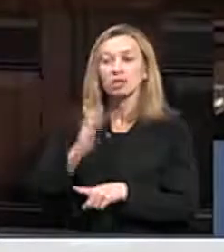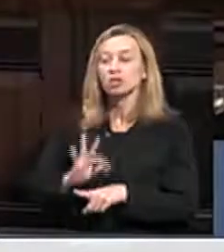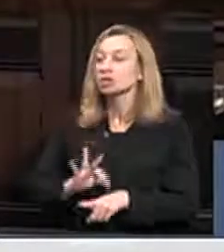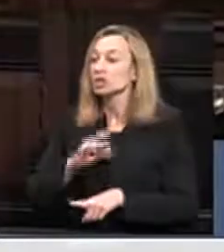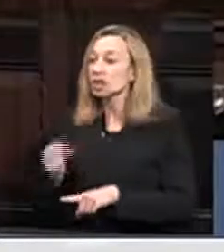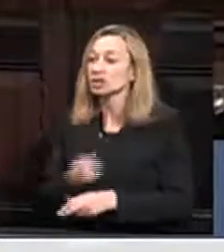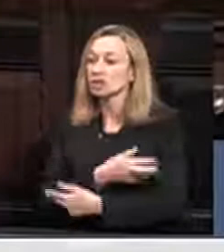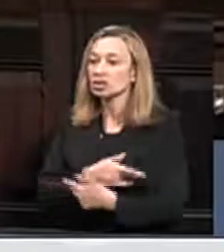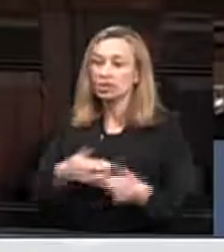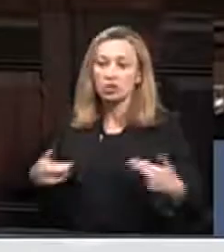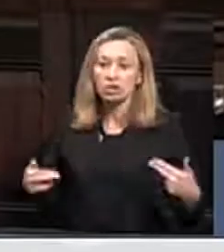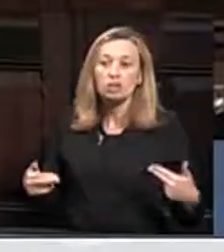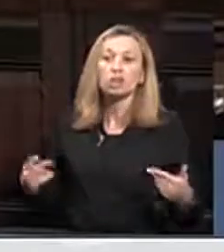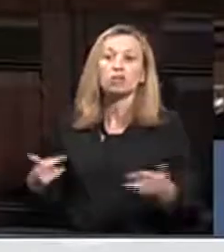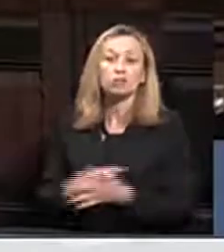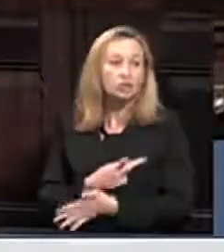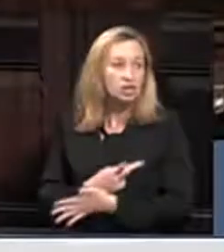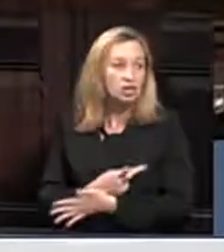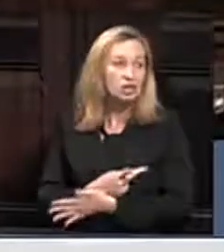tantas coisas,